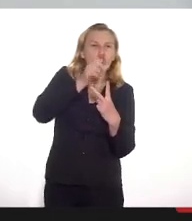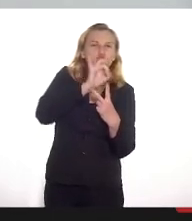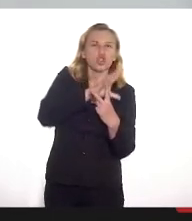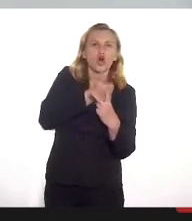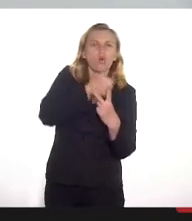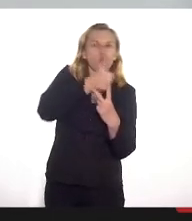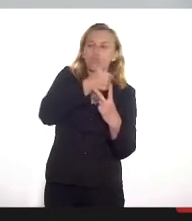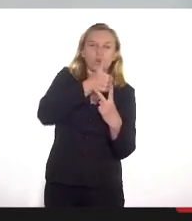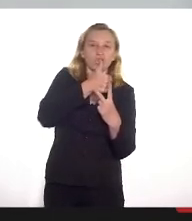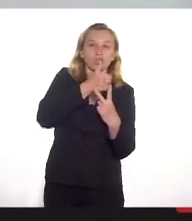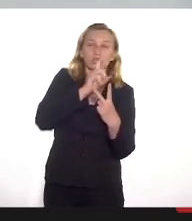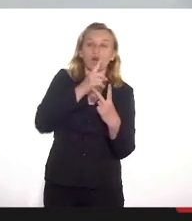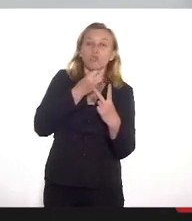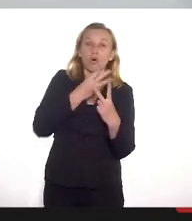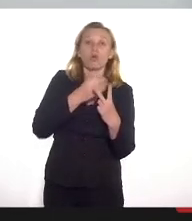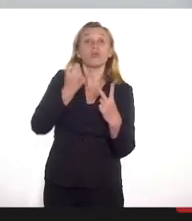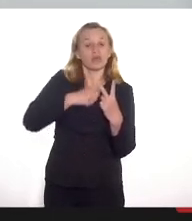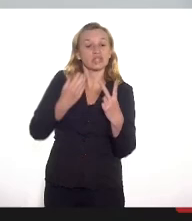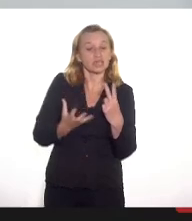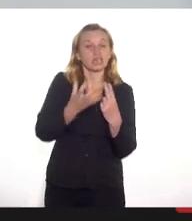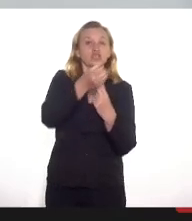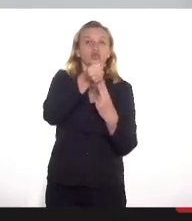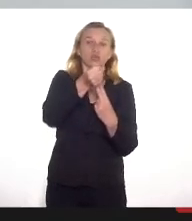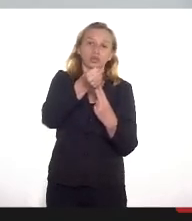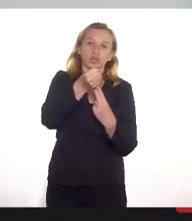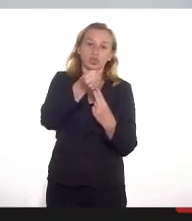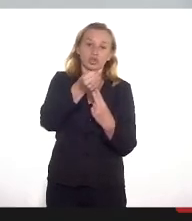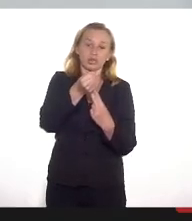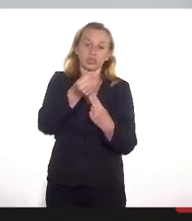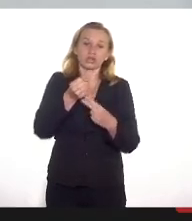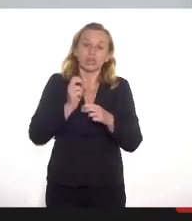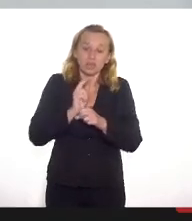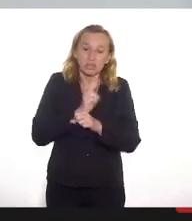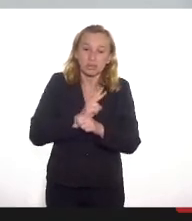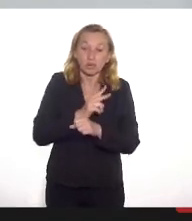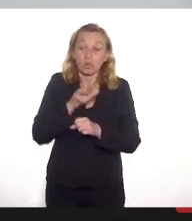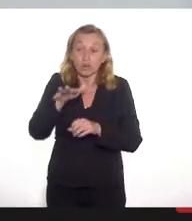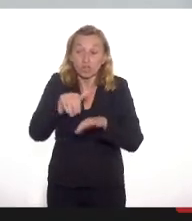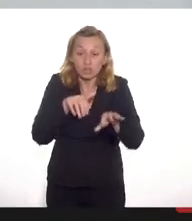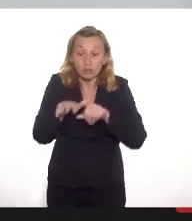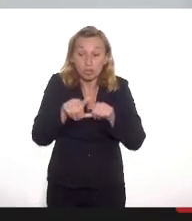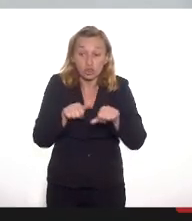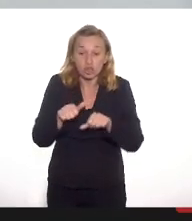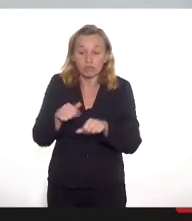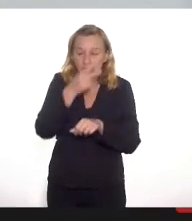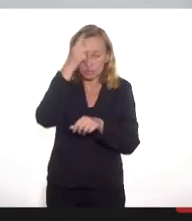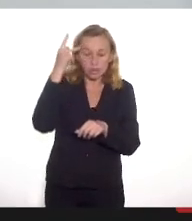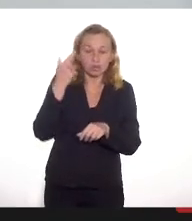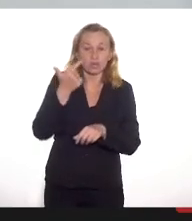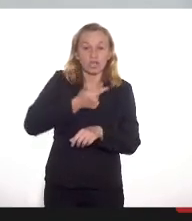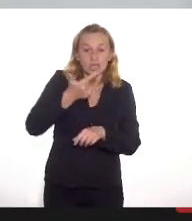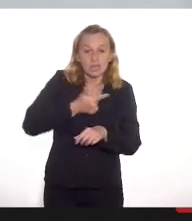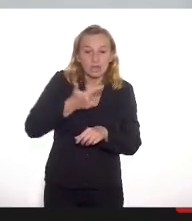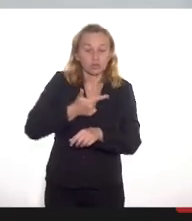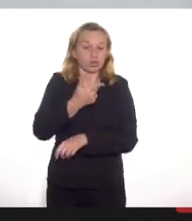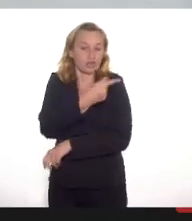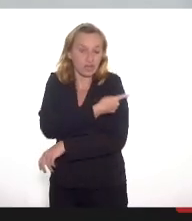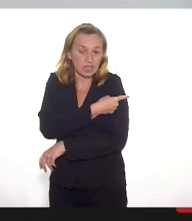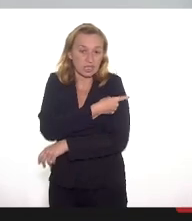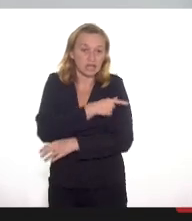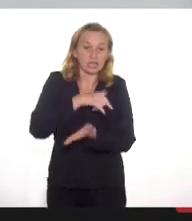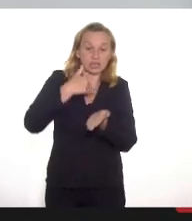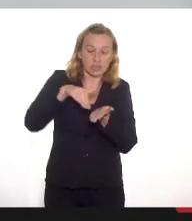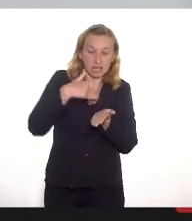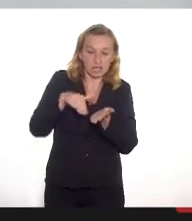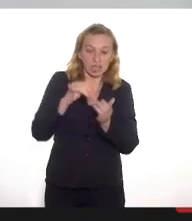possível buscar isso e ao mesmo tempo que a gente busca essas pessoas para a segunda dose que a gente orienta corretamente e acertei